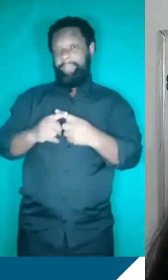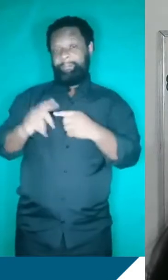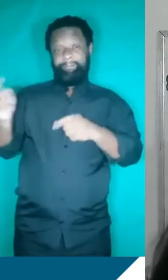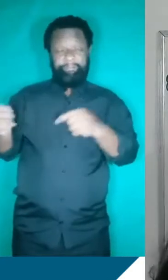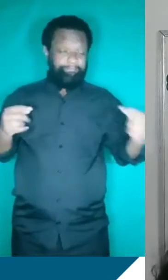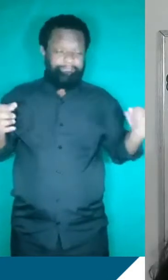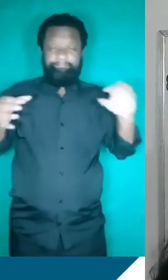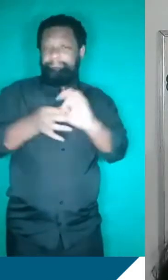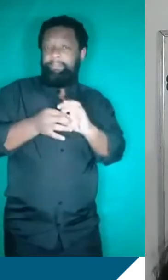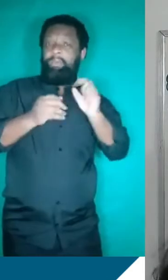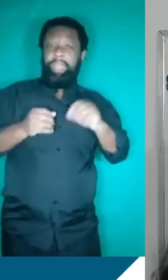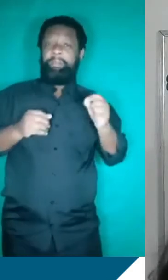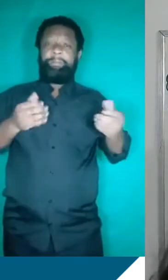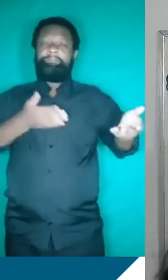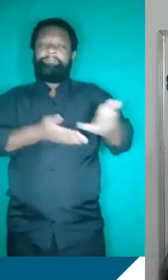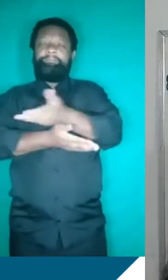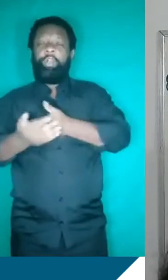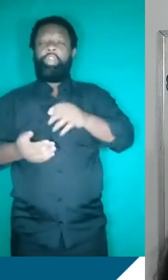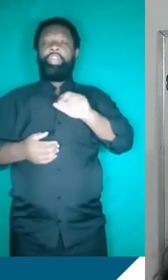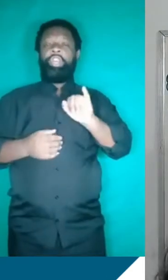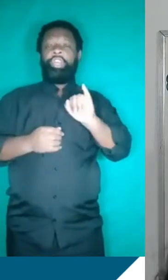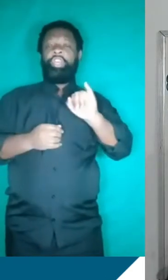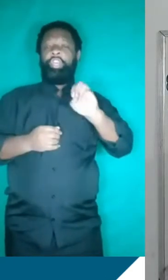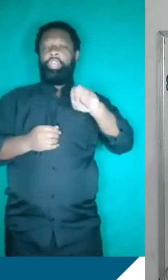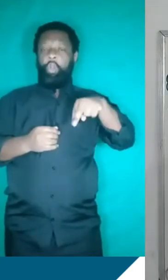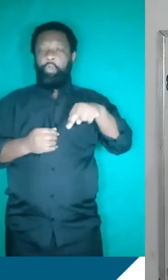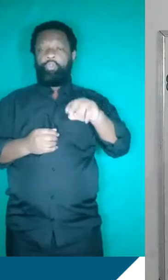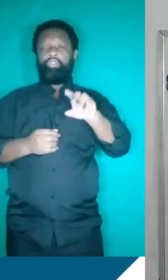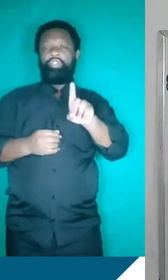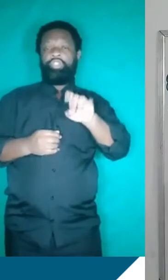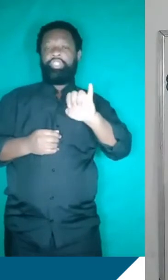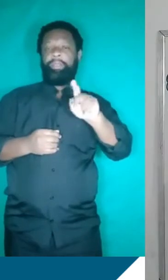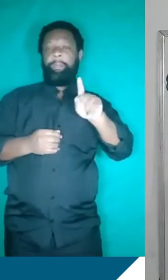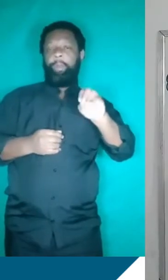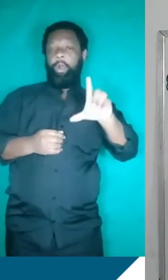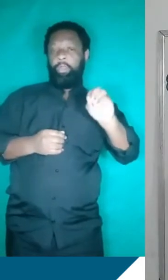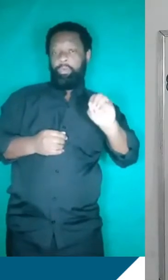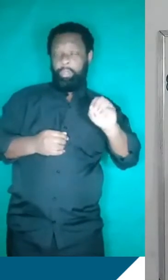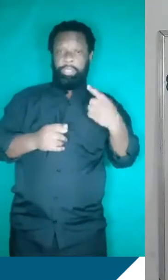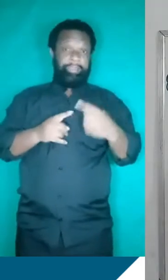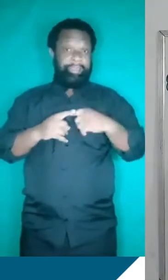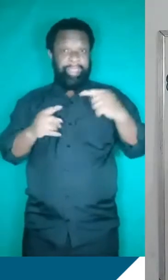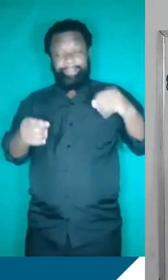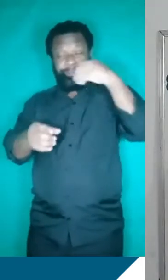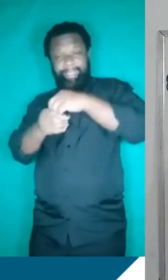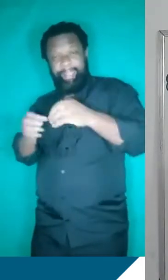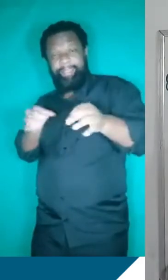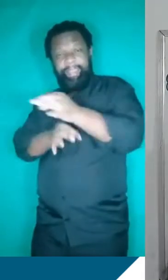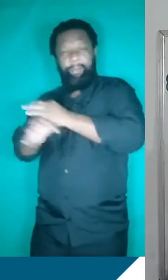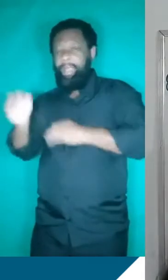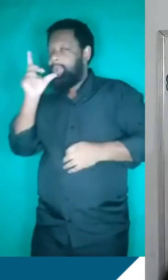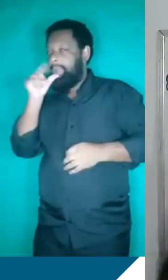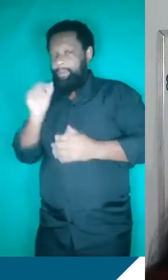Porque esse tipo de interação é justamente uma interação íon-dipolo. Ela acontece entre um íon e o dipolo que existe dentro